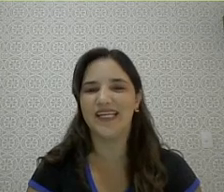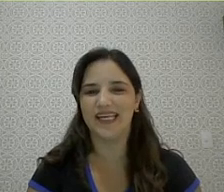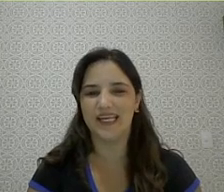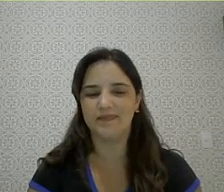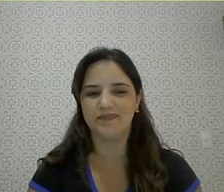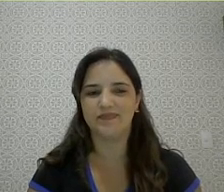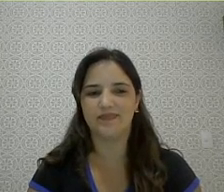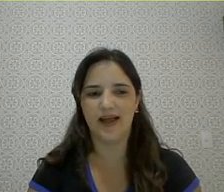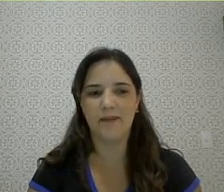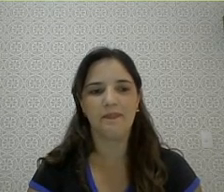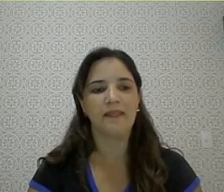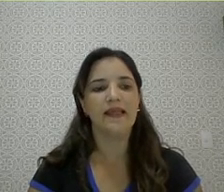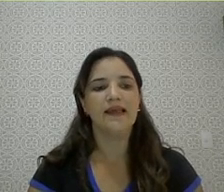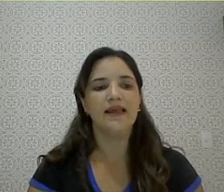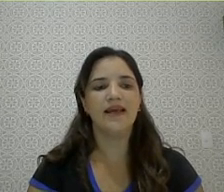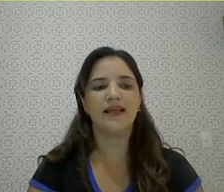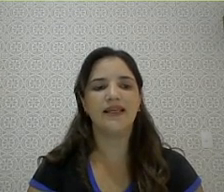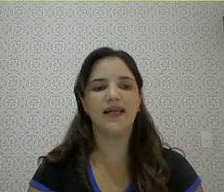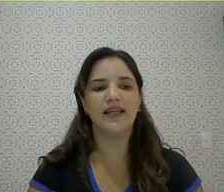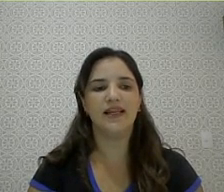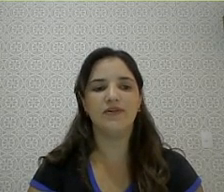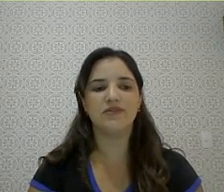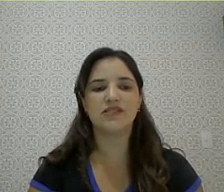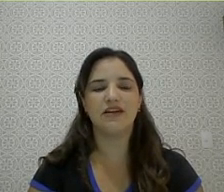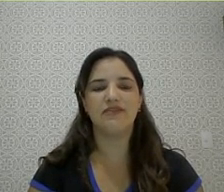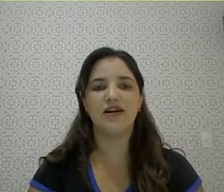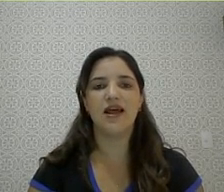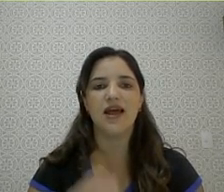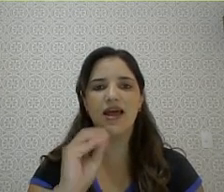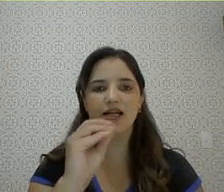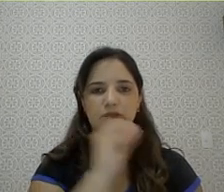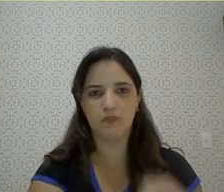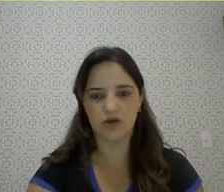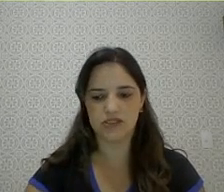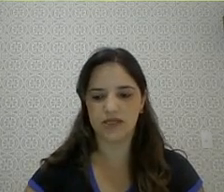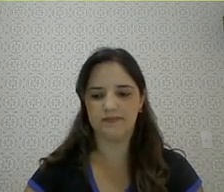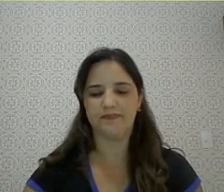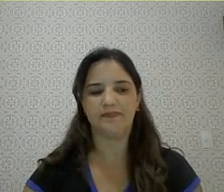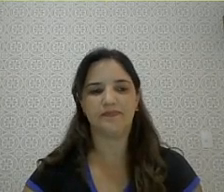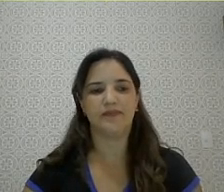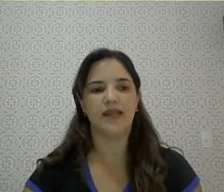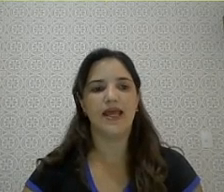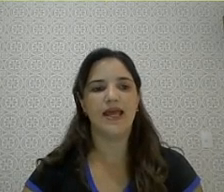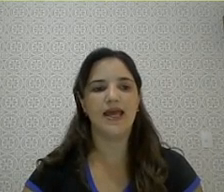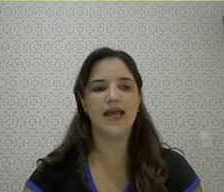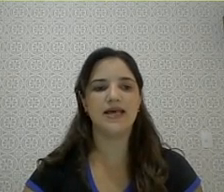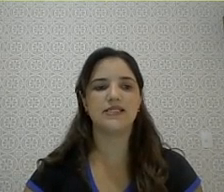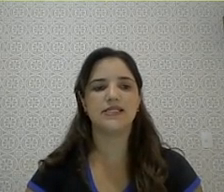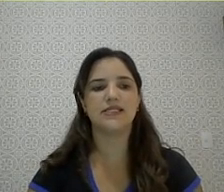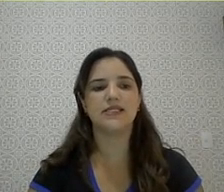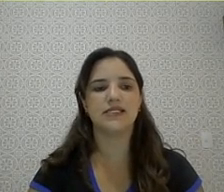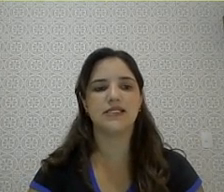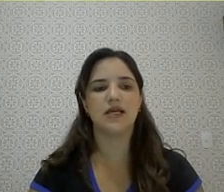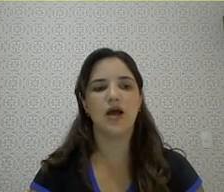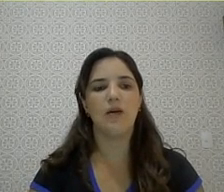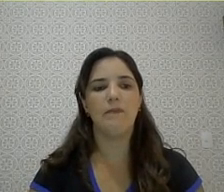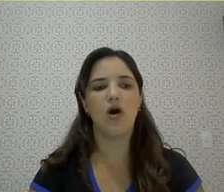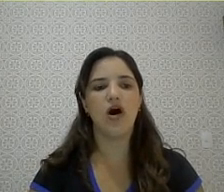do porquê, tá? E aqui na linha, vamos escrever resposta.